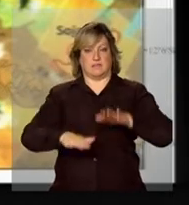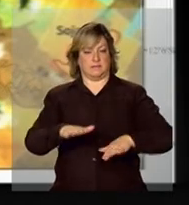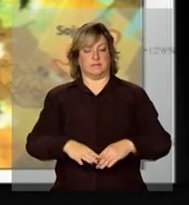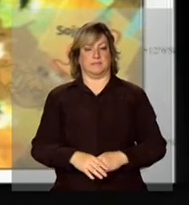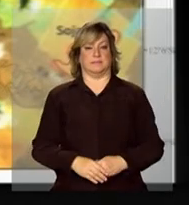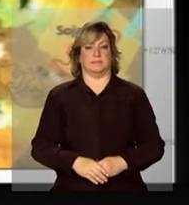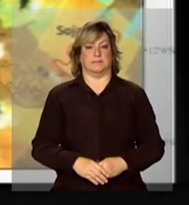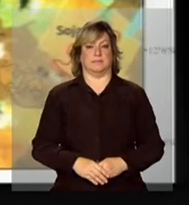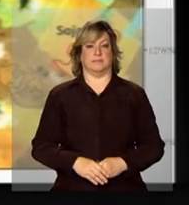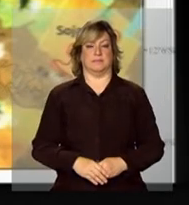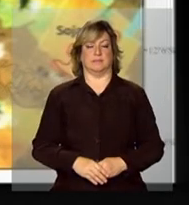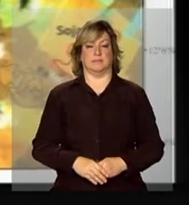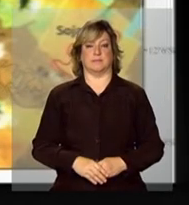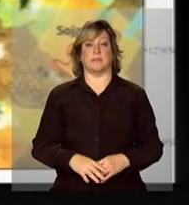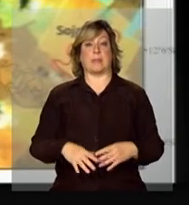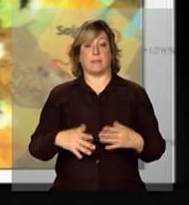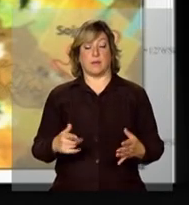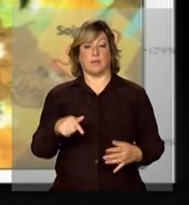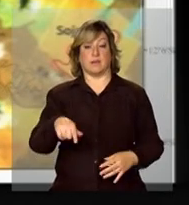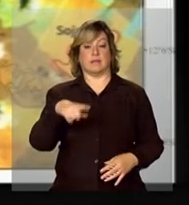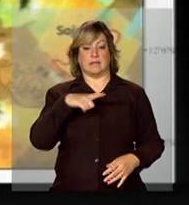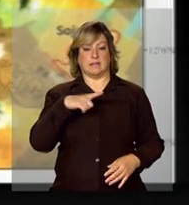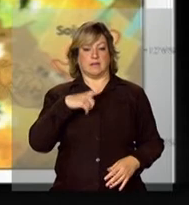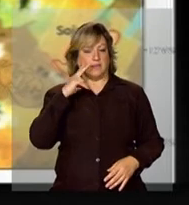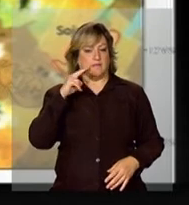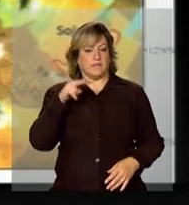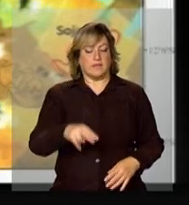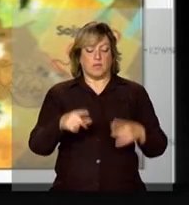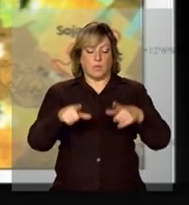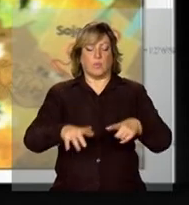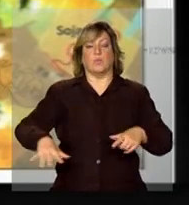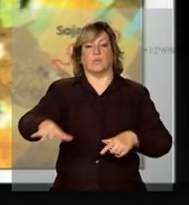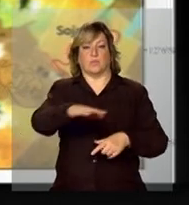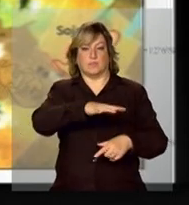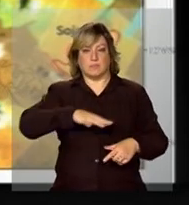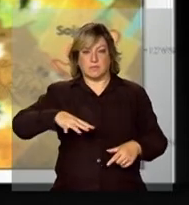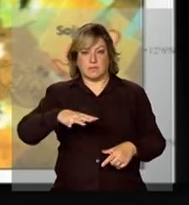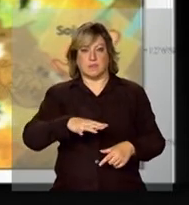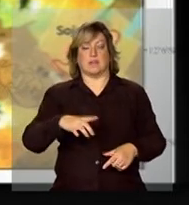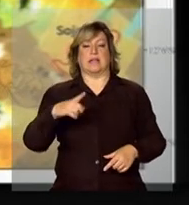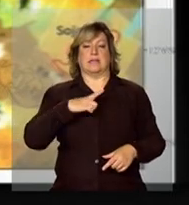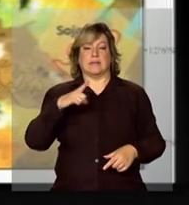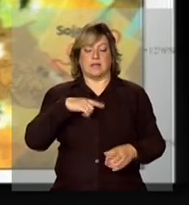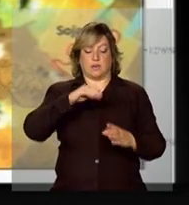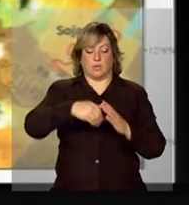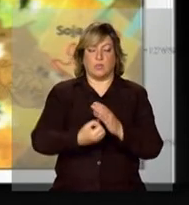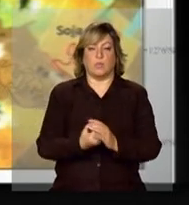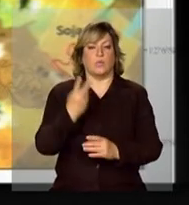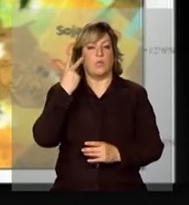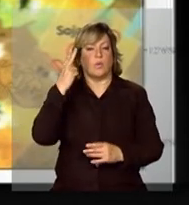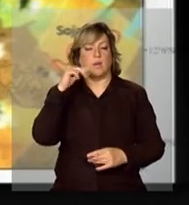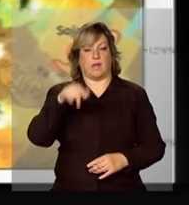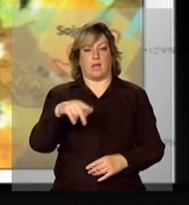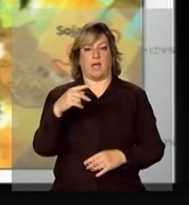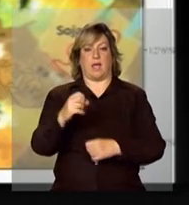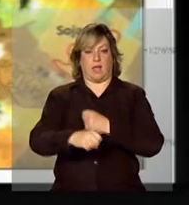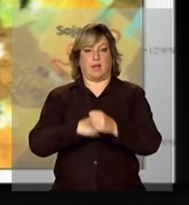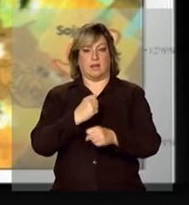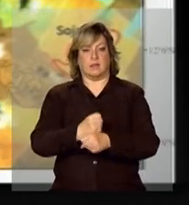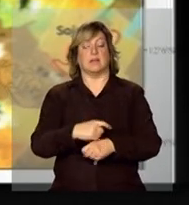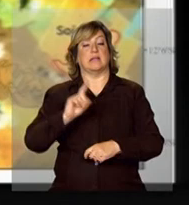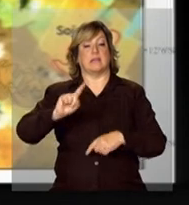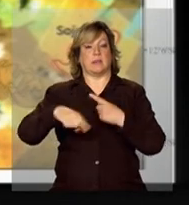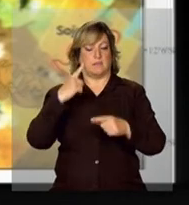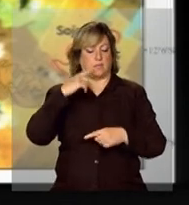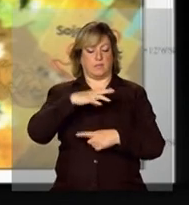satélites. Então, aqui a gente vê um polígono identificado com cultura anual e que depois ele é